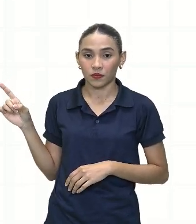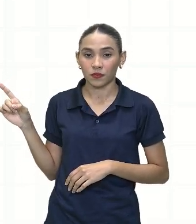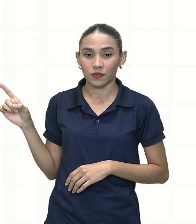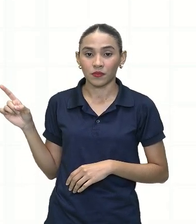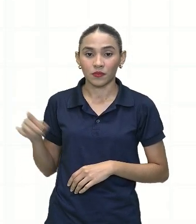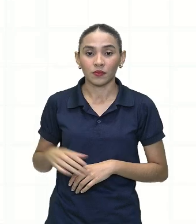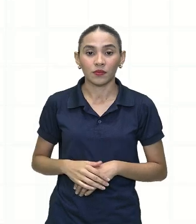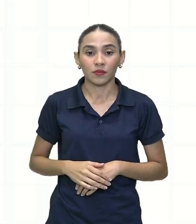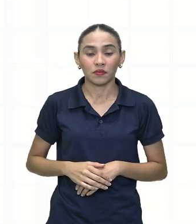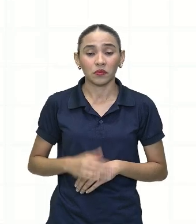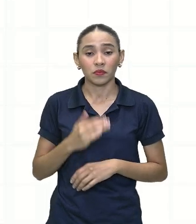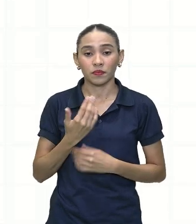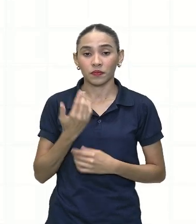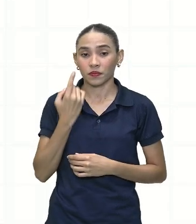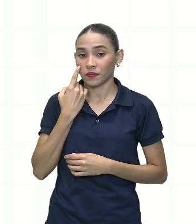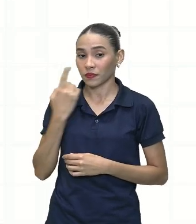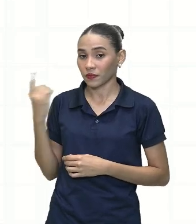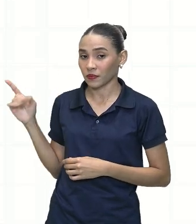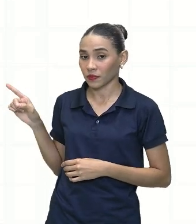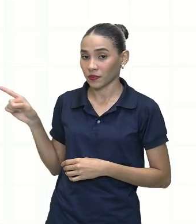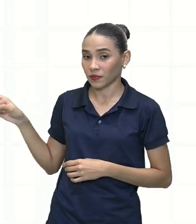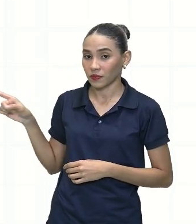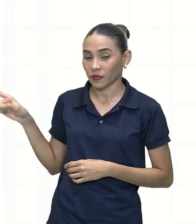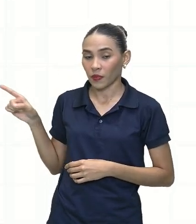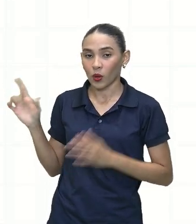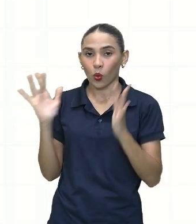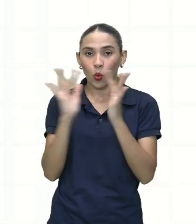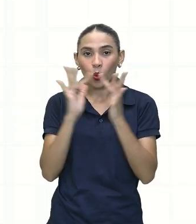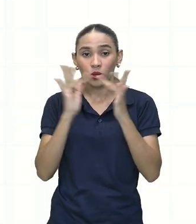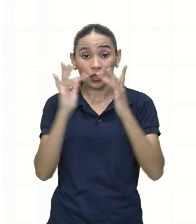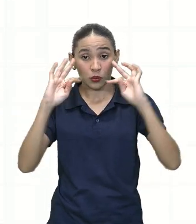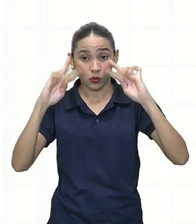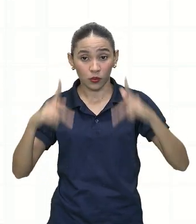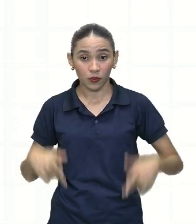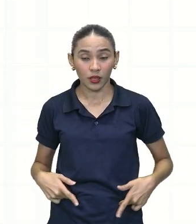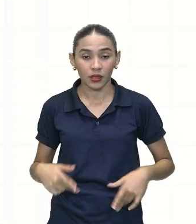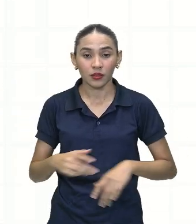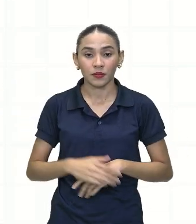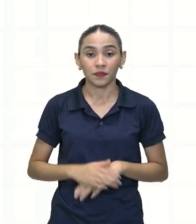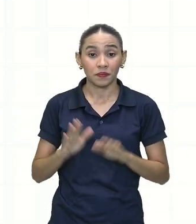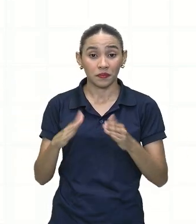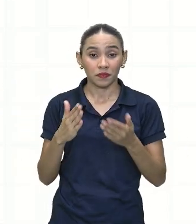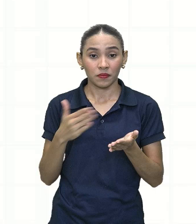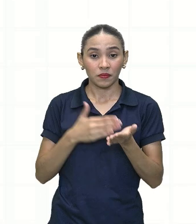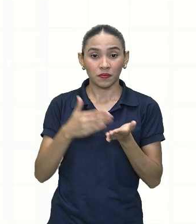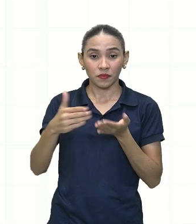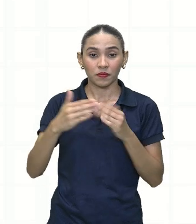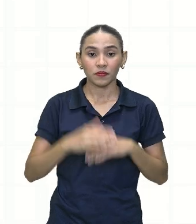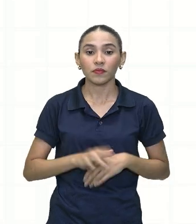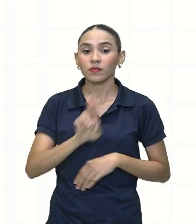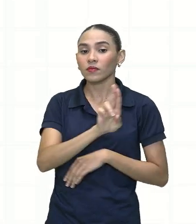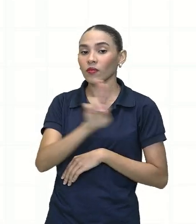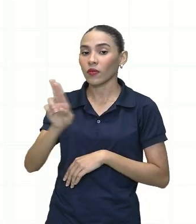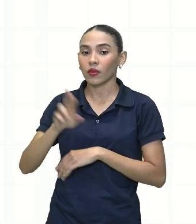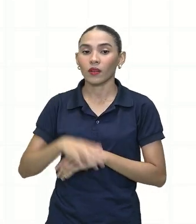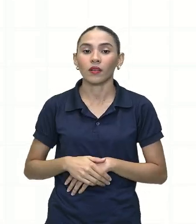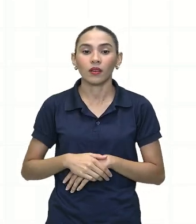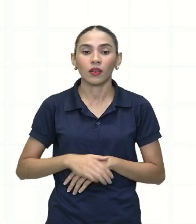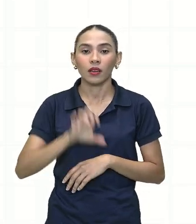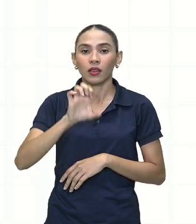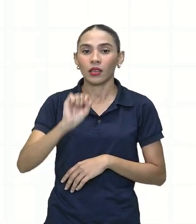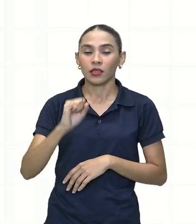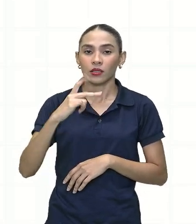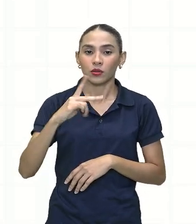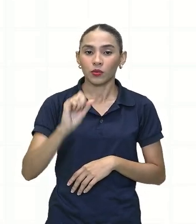Ou preto, né? Que essa cor é clara aqui. E aí, ele se chama